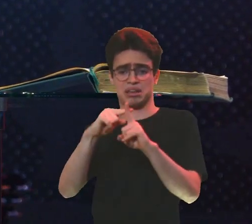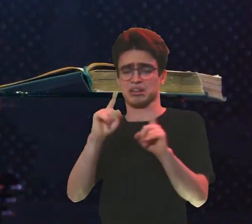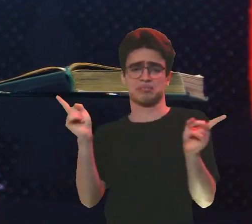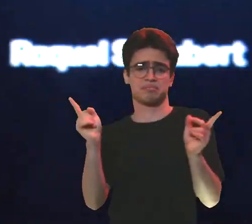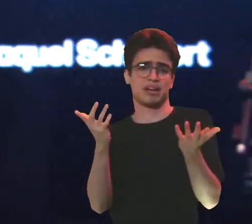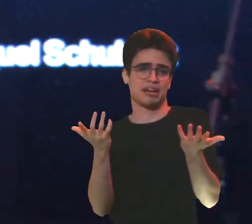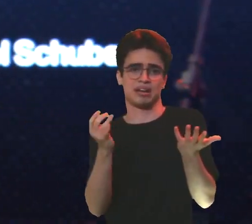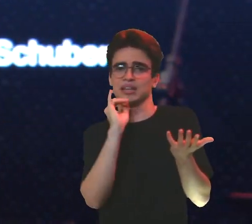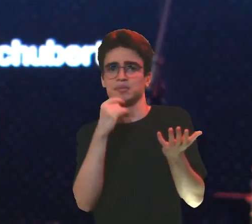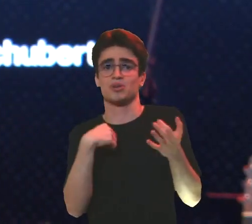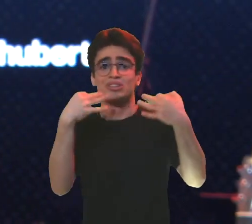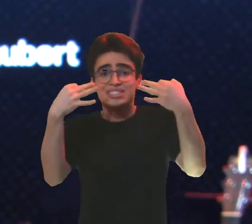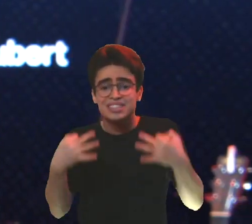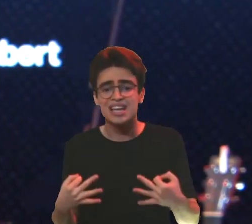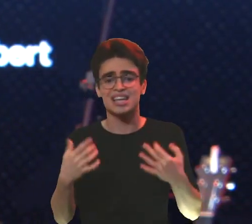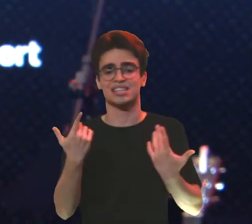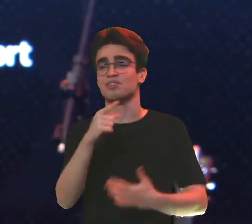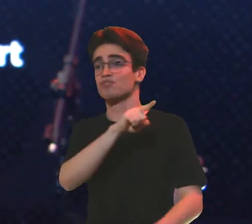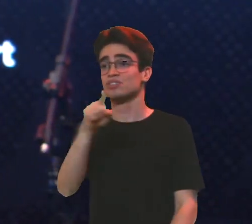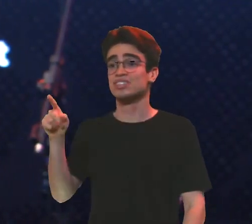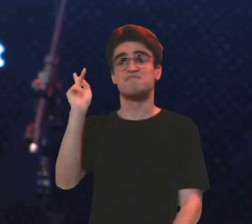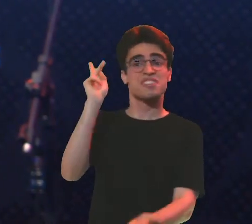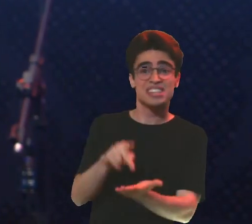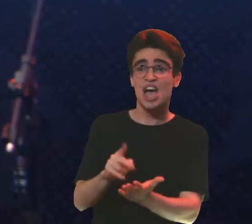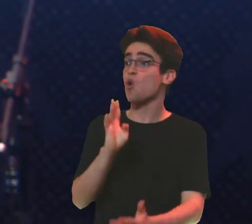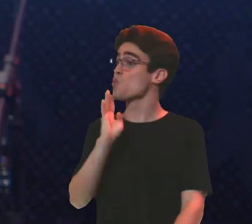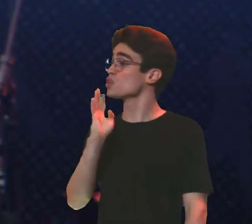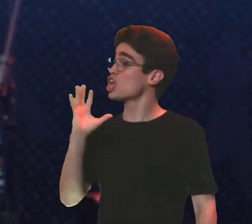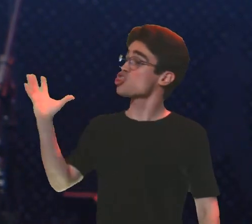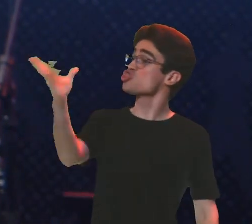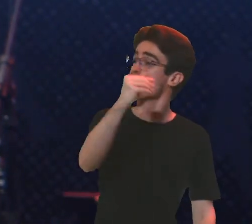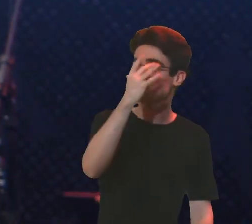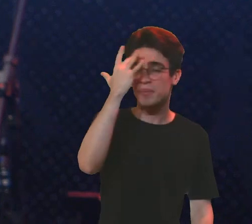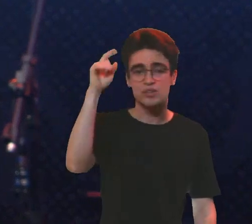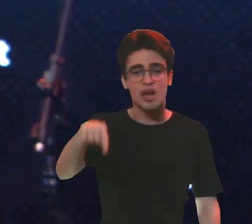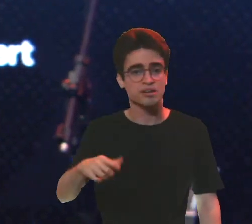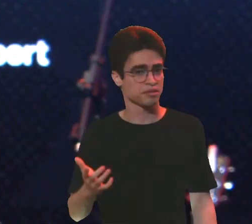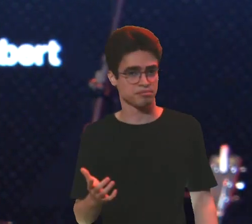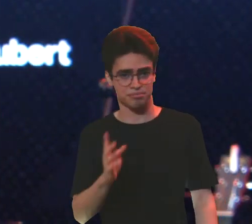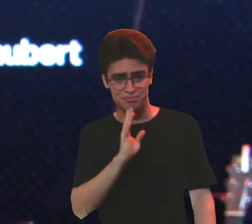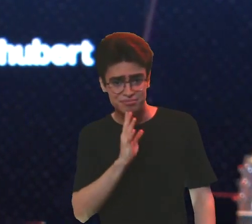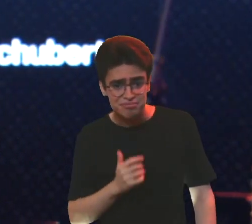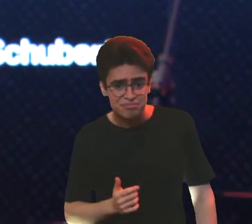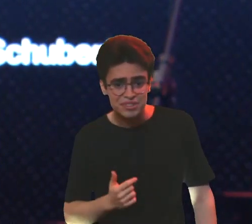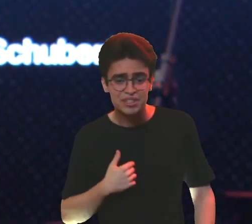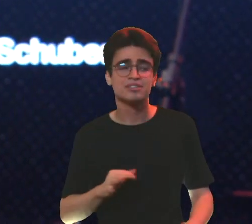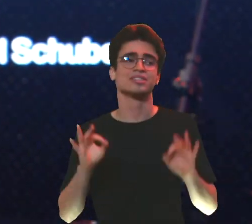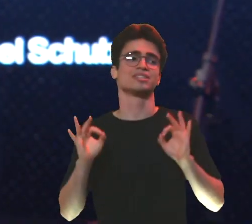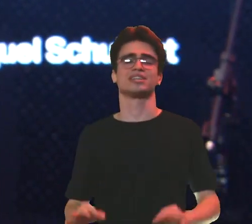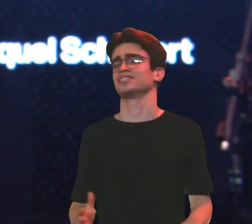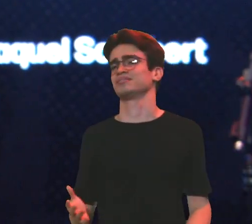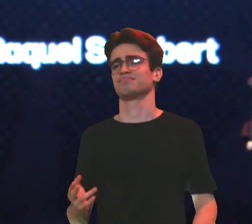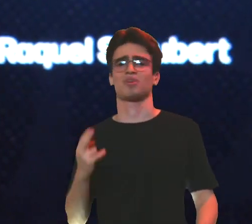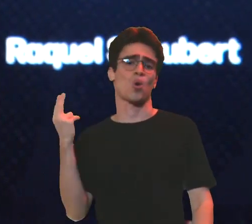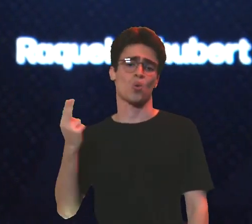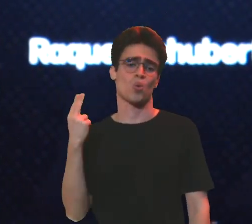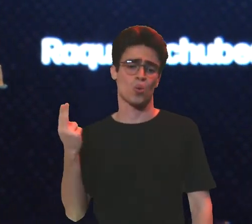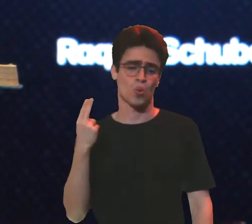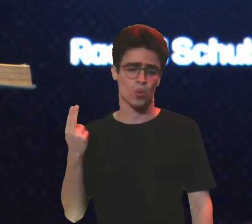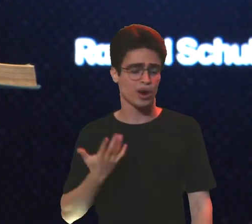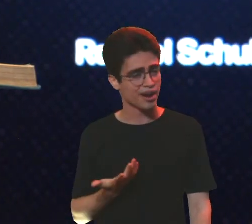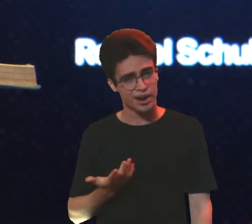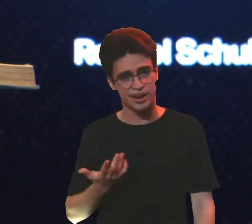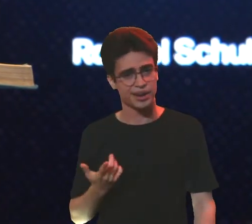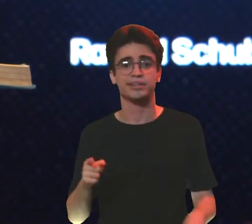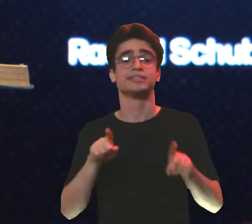Eu tenho certeza que não tem ninguém aqui que conheça todo mundo que está aqui hoje. Tenho certeza, não tem como. Da